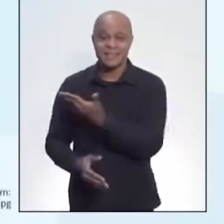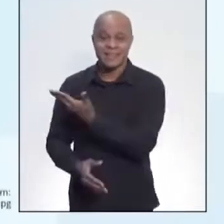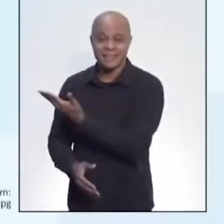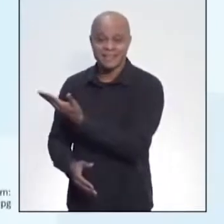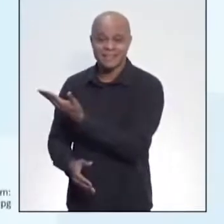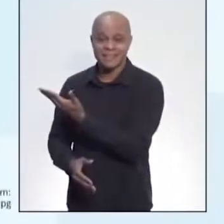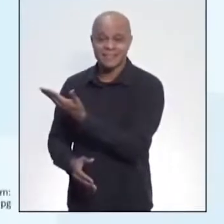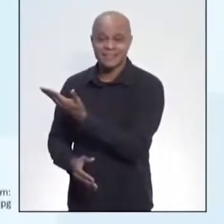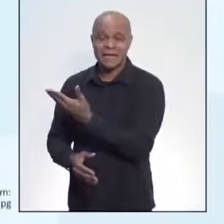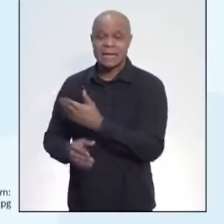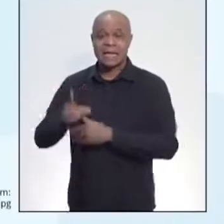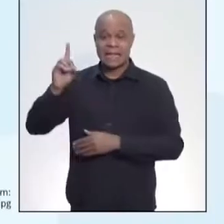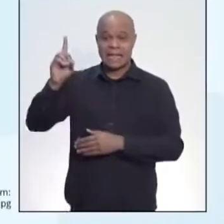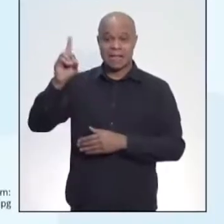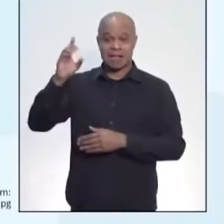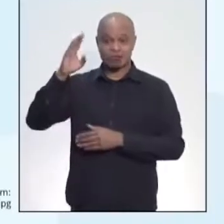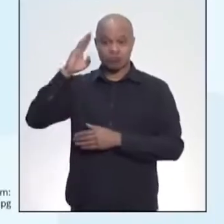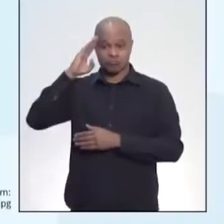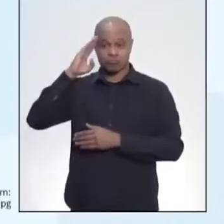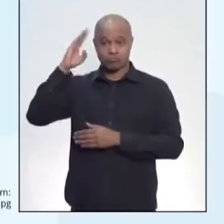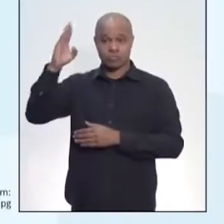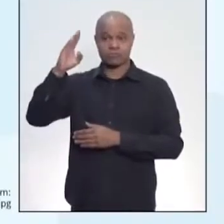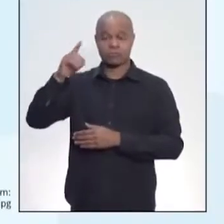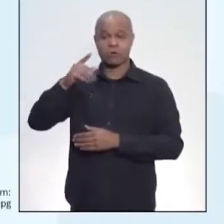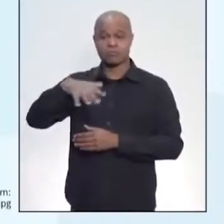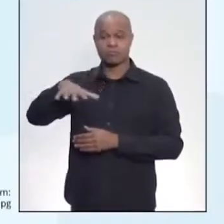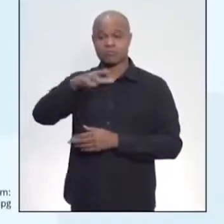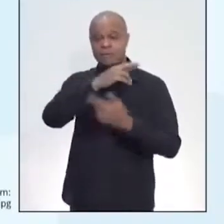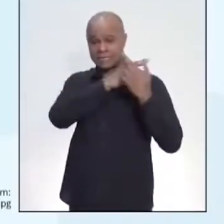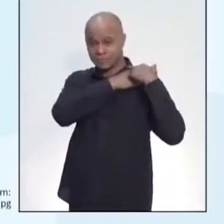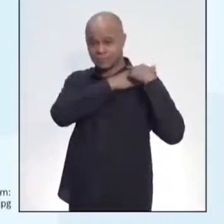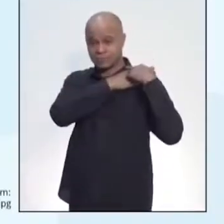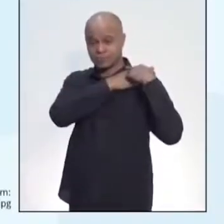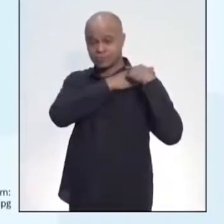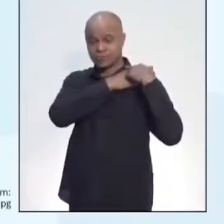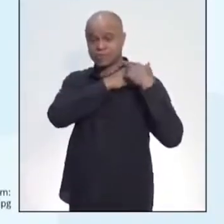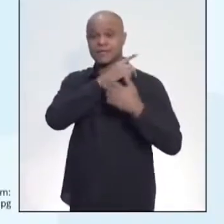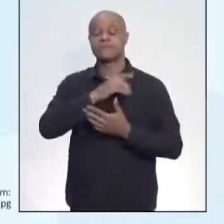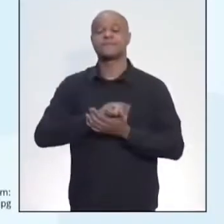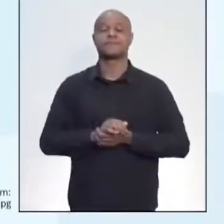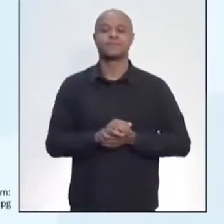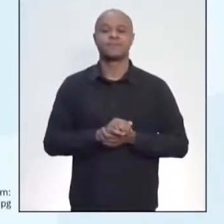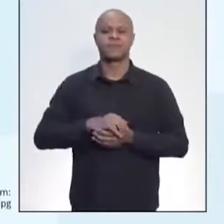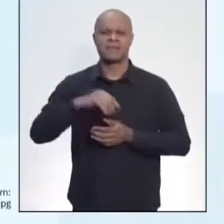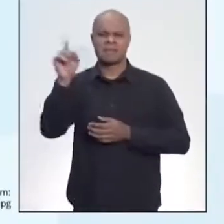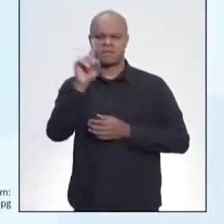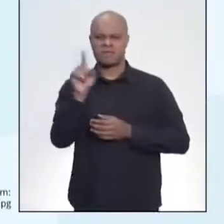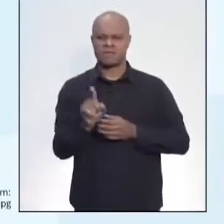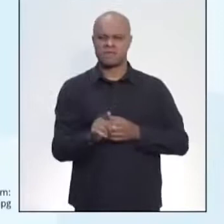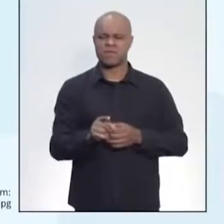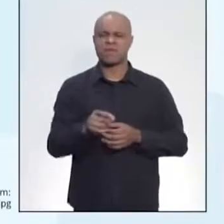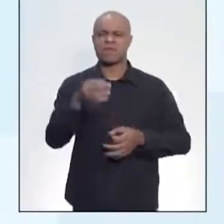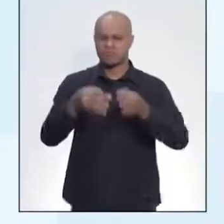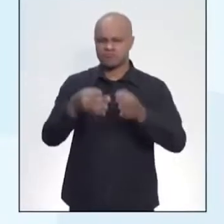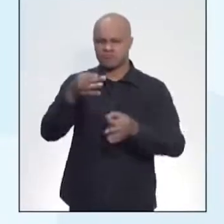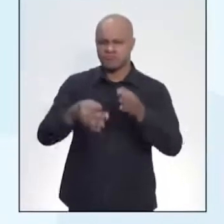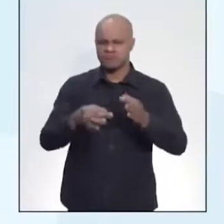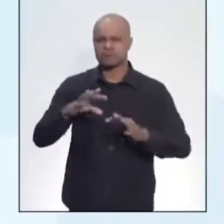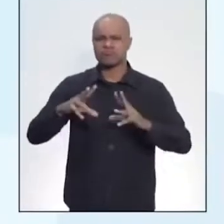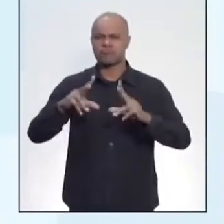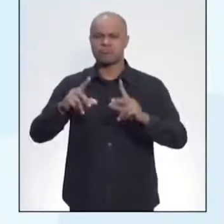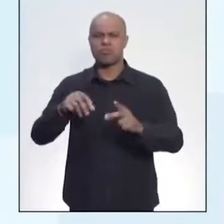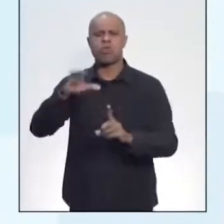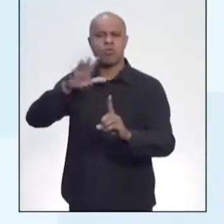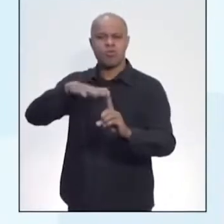imagem de Zeus é o Deus dos céus raios relâmpagos e tem a ordem a justiça na mitologia